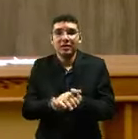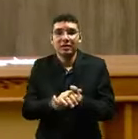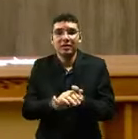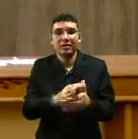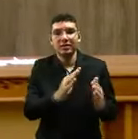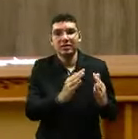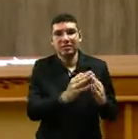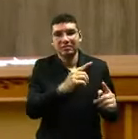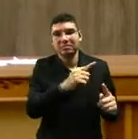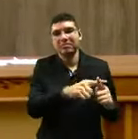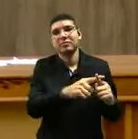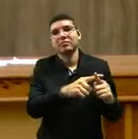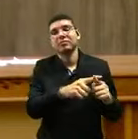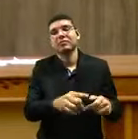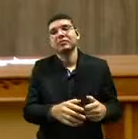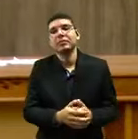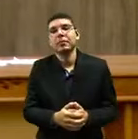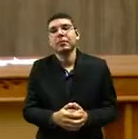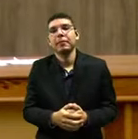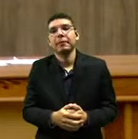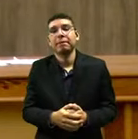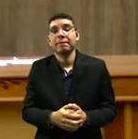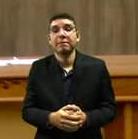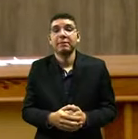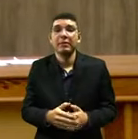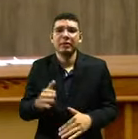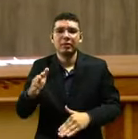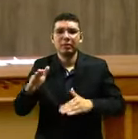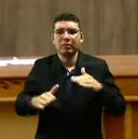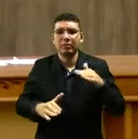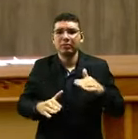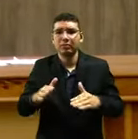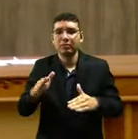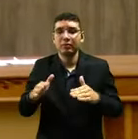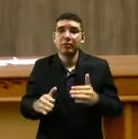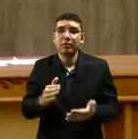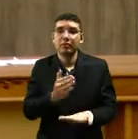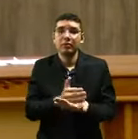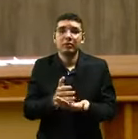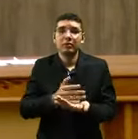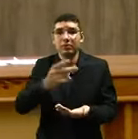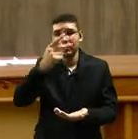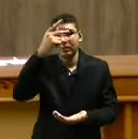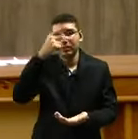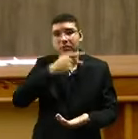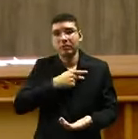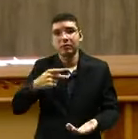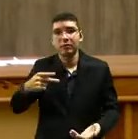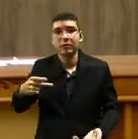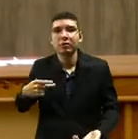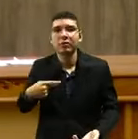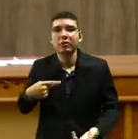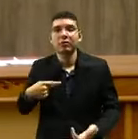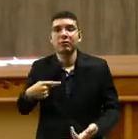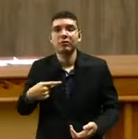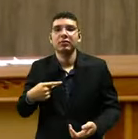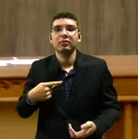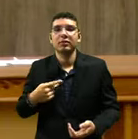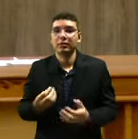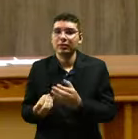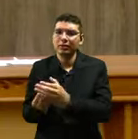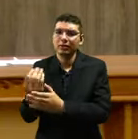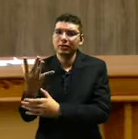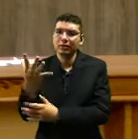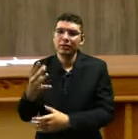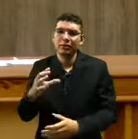isso que os pastores inventam culto da Rosa culto da flor culto da da da da libertação culto porque é uma